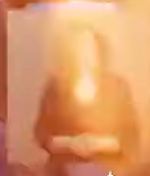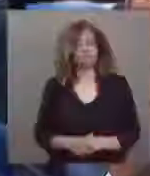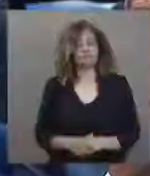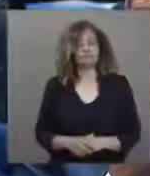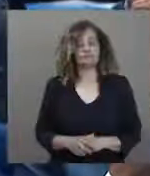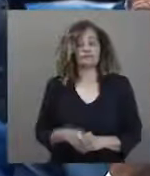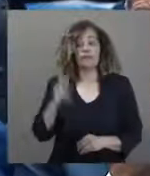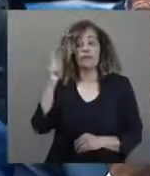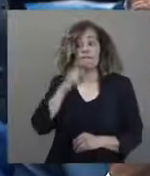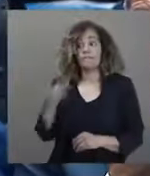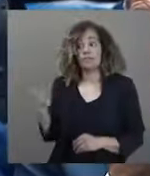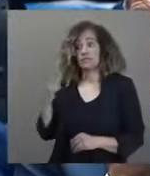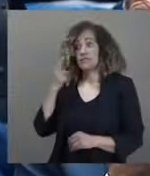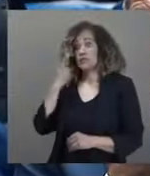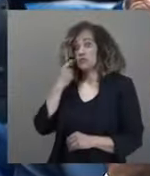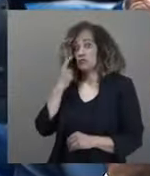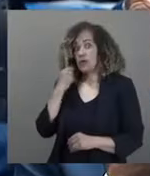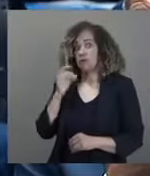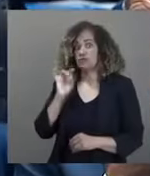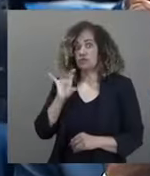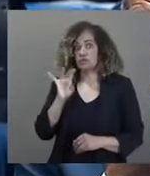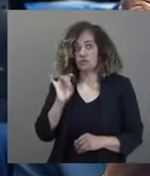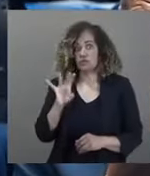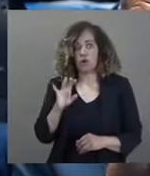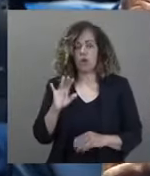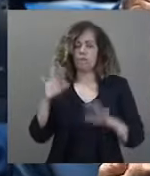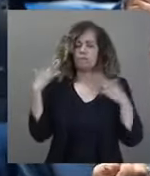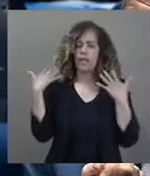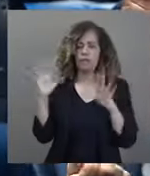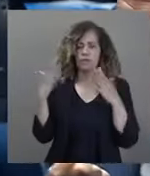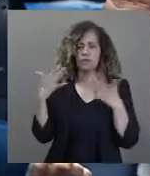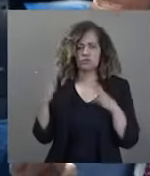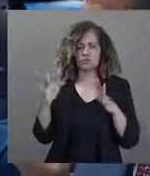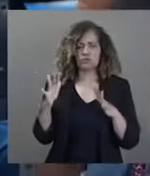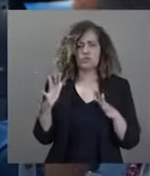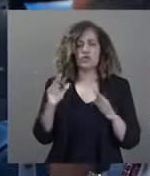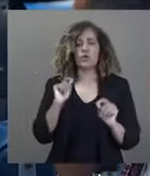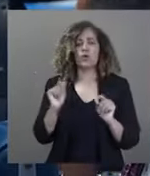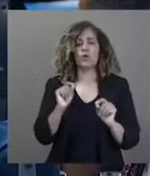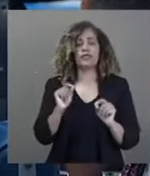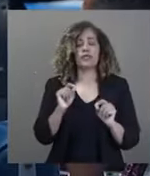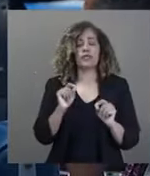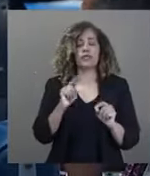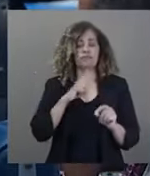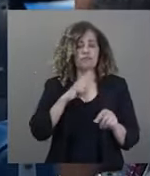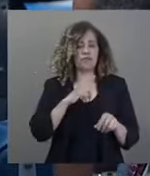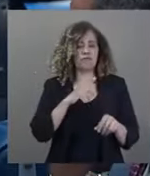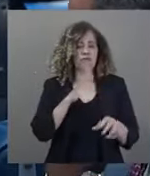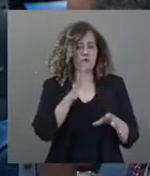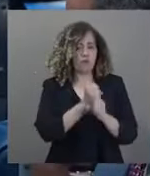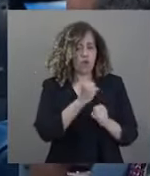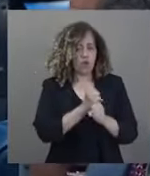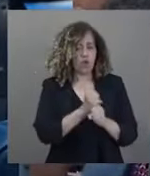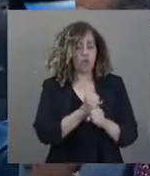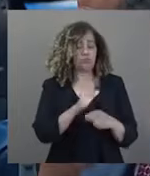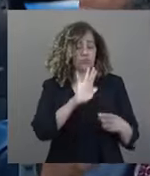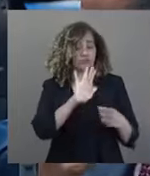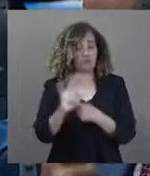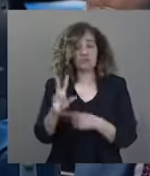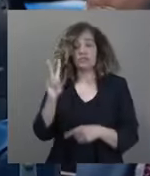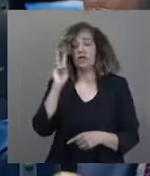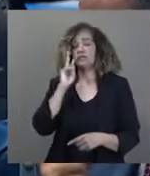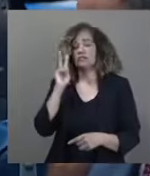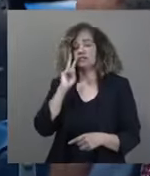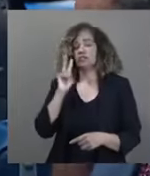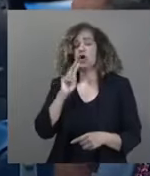Paim eu quero apenas aplaudir uma prestação de contas que fica para a história